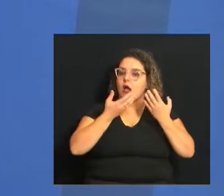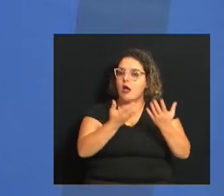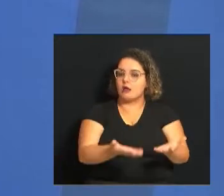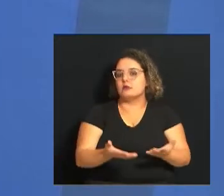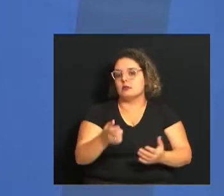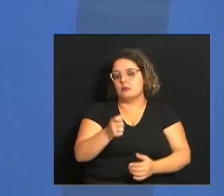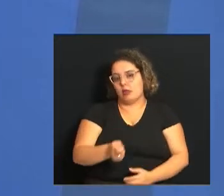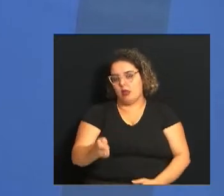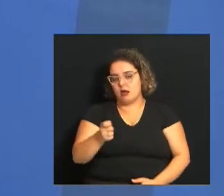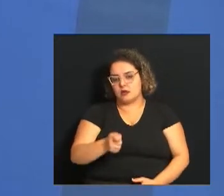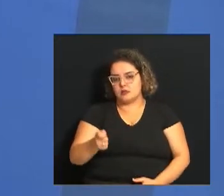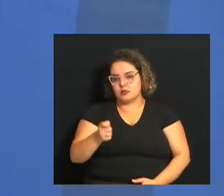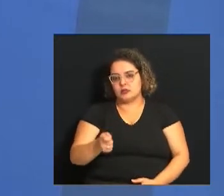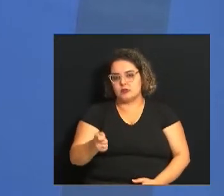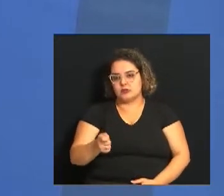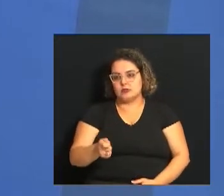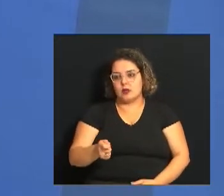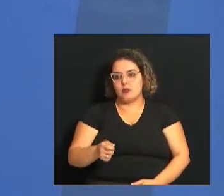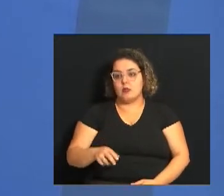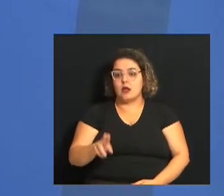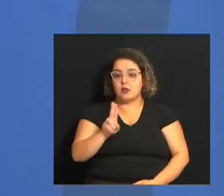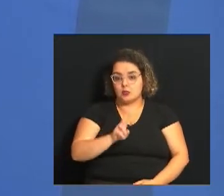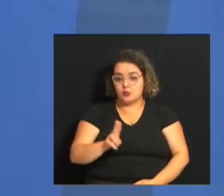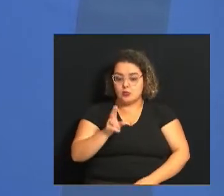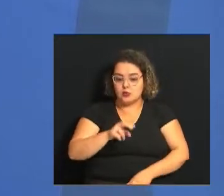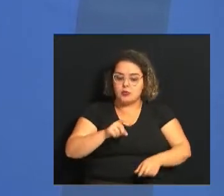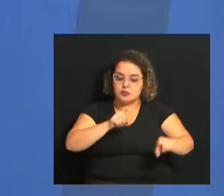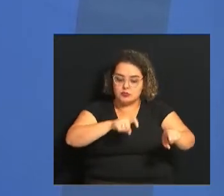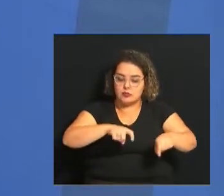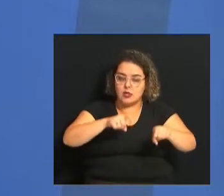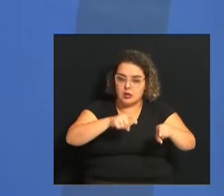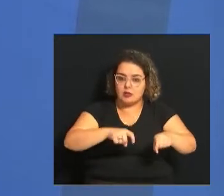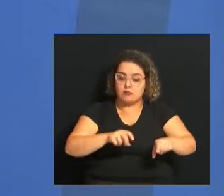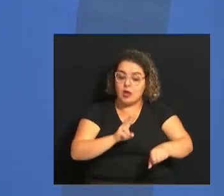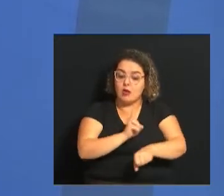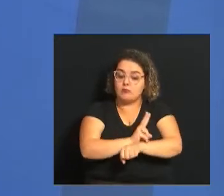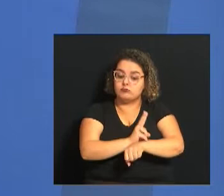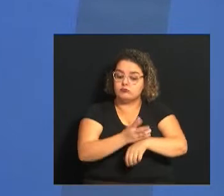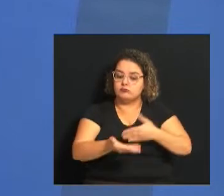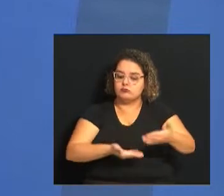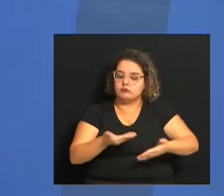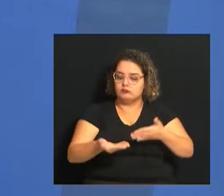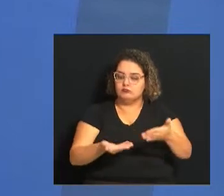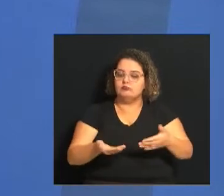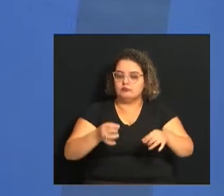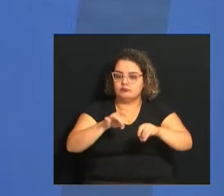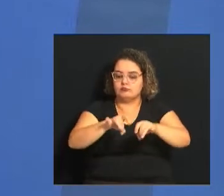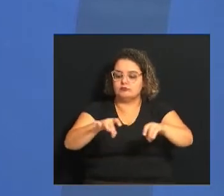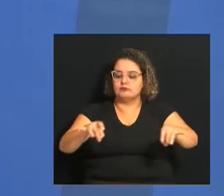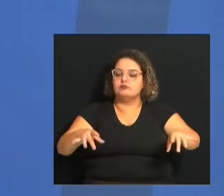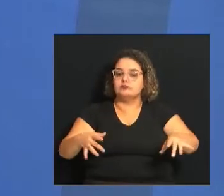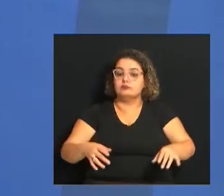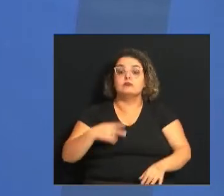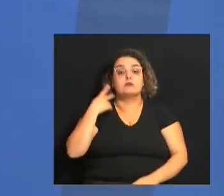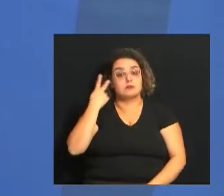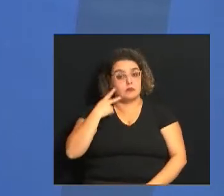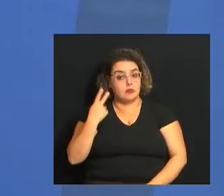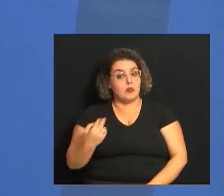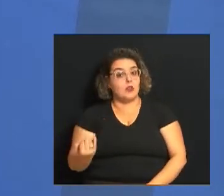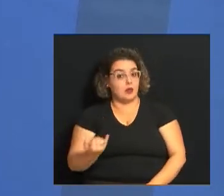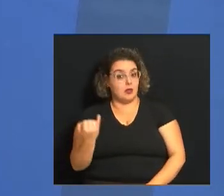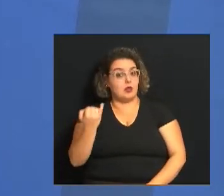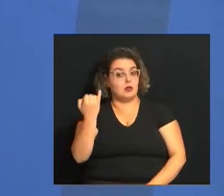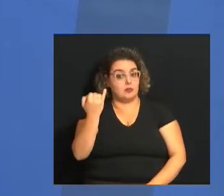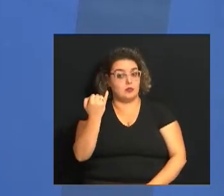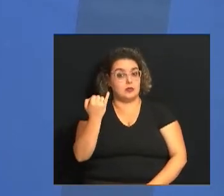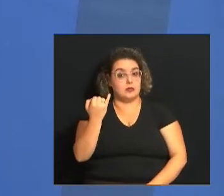associação para a exploração e a manutenção daquela horta comunitária. Os vereadores salientaram a importância